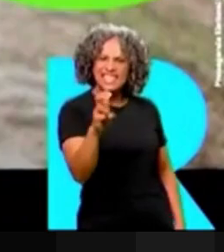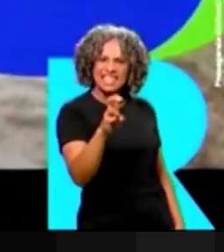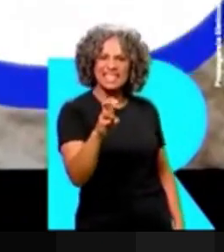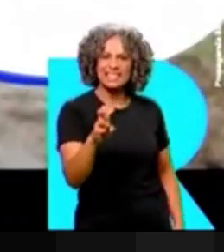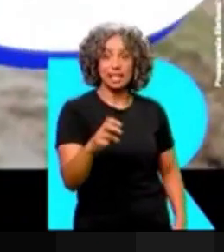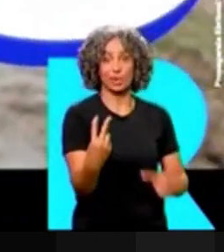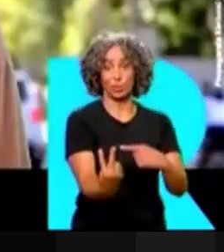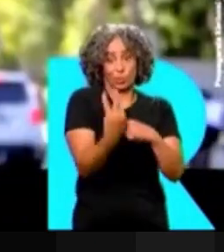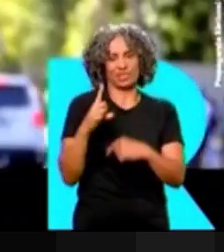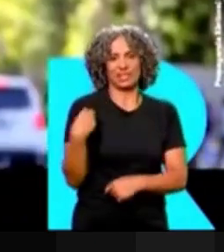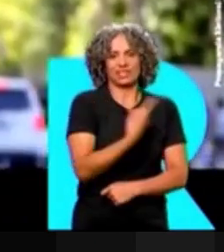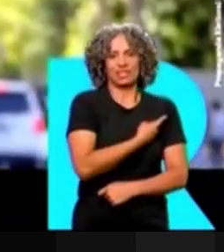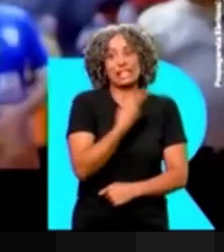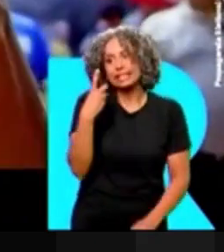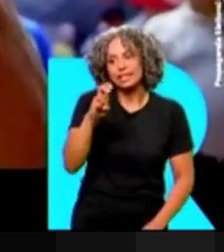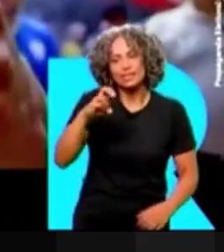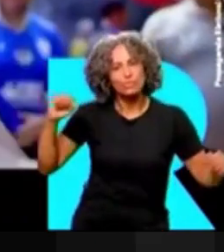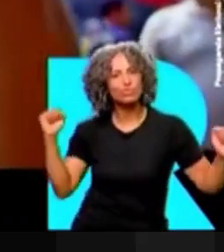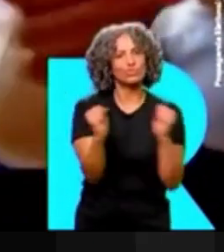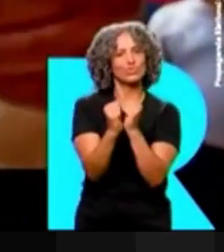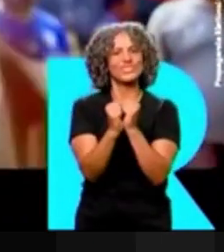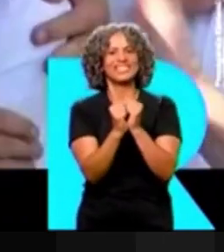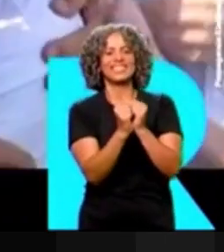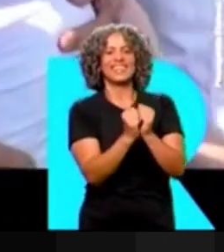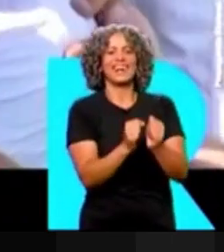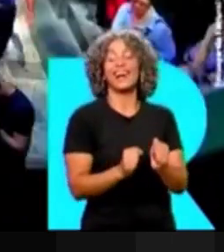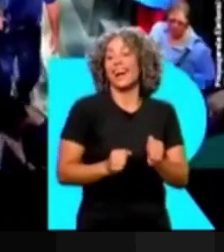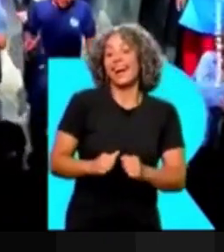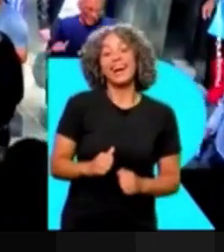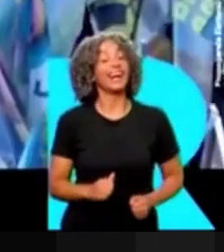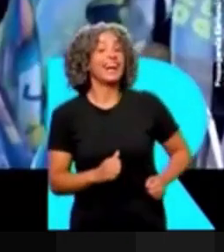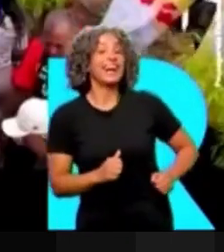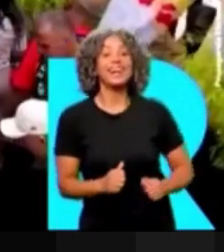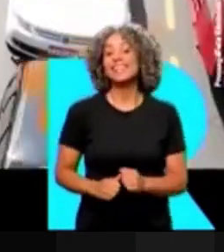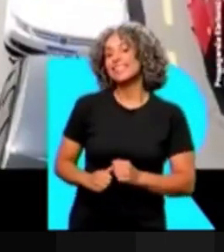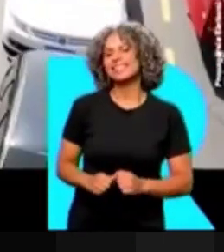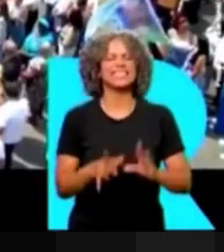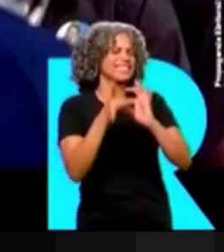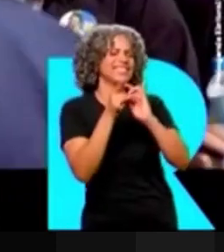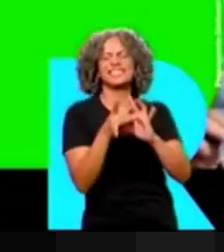é 15. É 15. Ele tá cuidando da gente. Ricardo é 15, tamo junto.